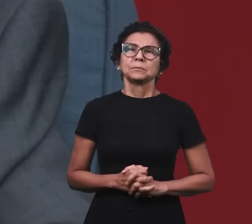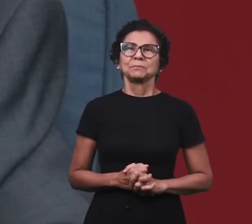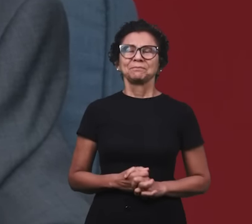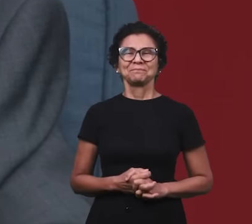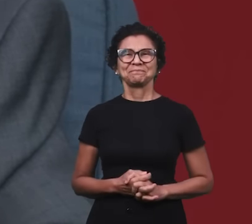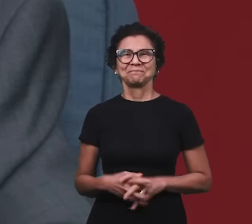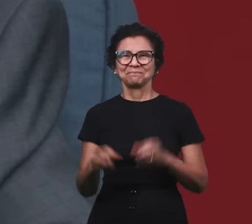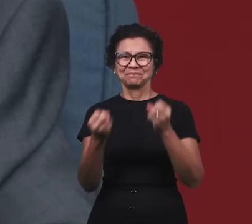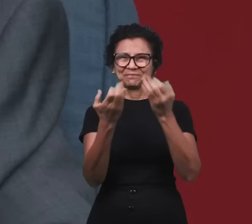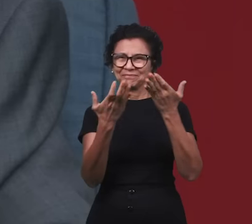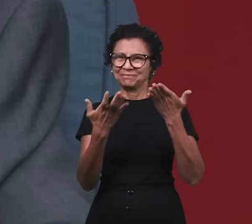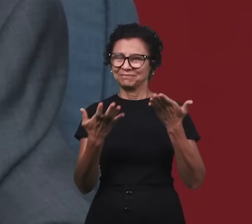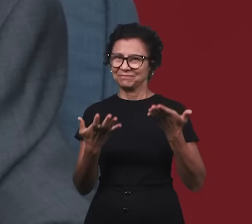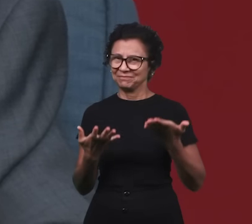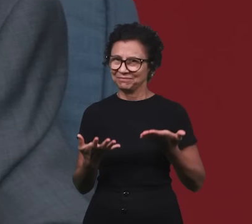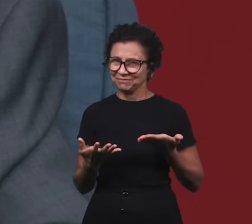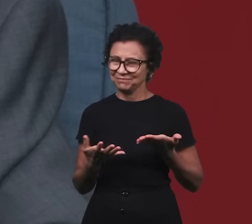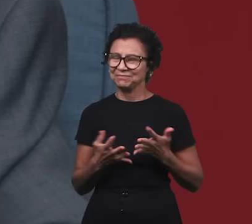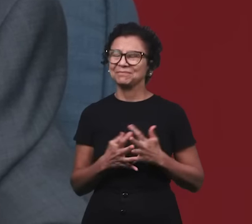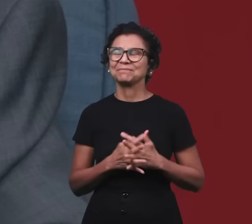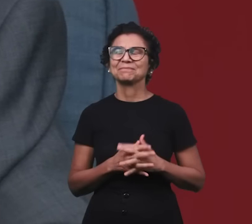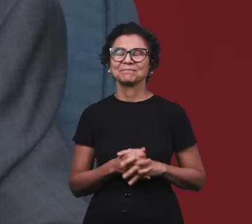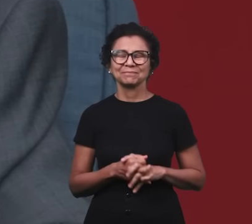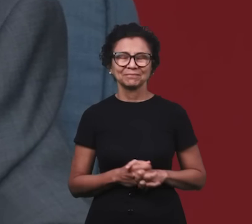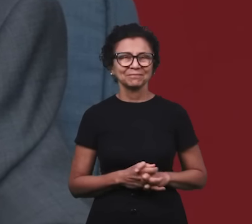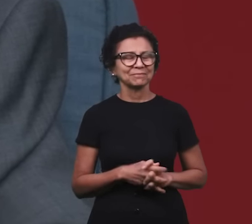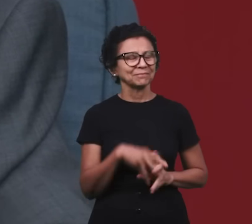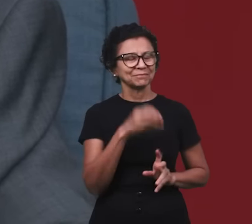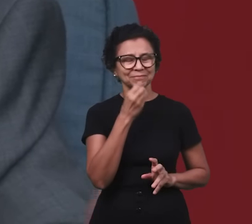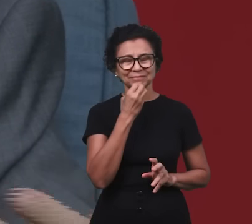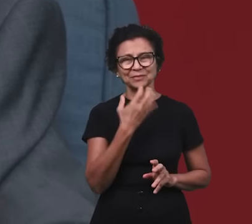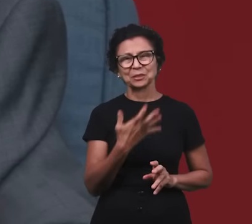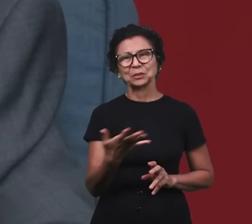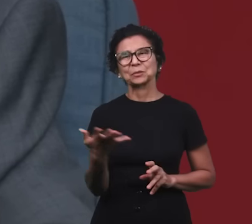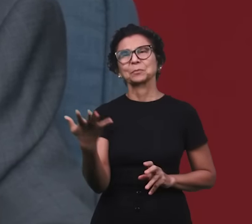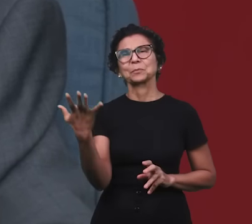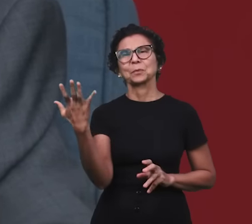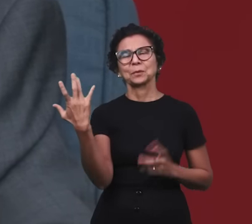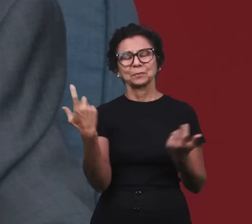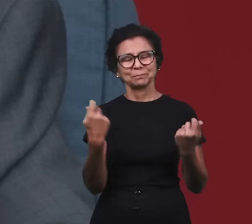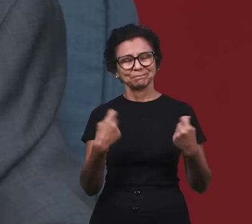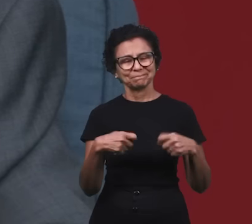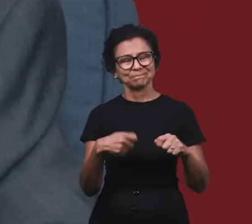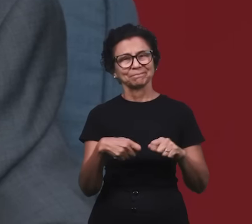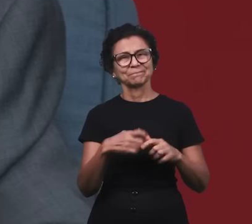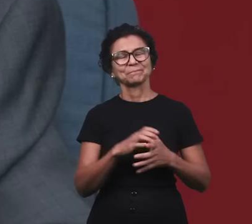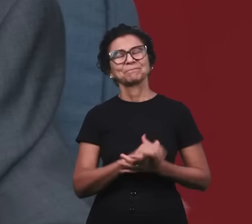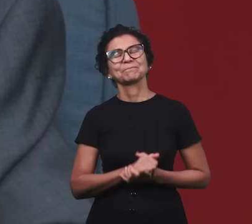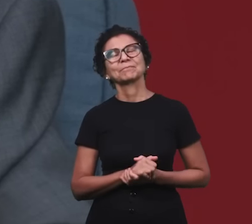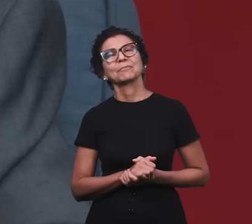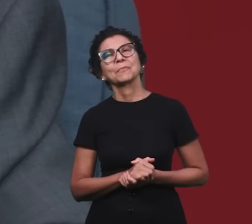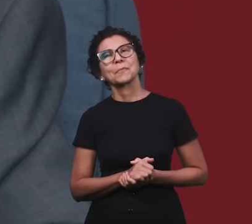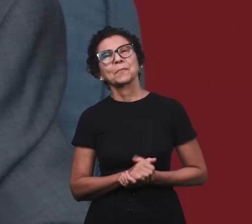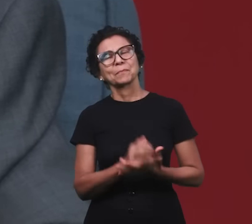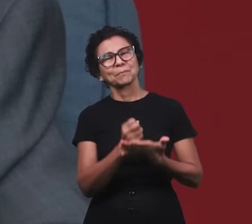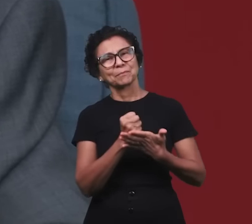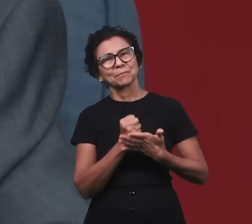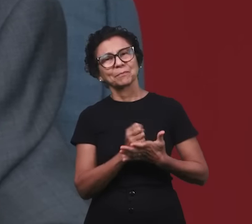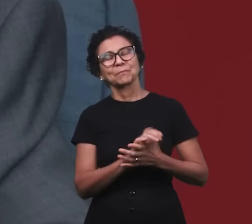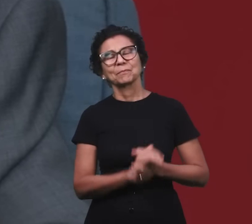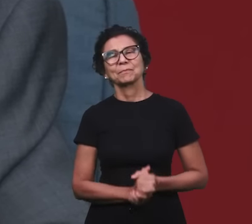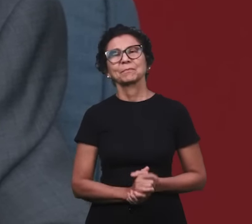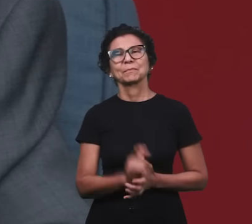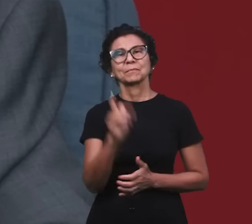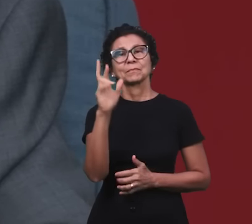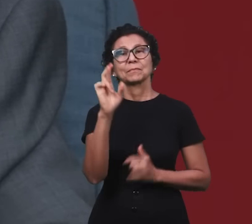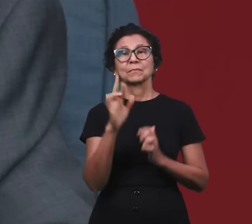são sempre bem-vindos, né? Oram por nós, isso é muito bom, nós precisamos muito disso. A esses irmãos, a